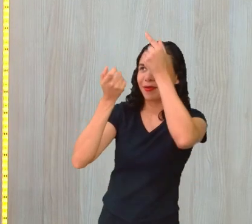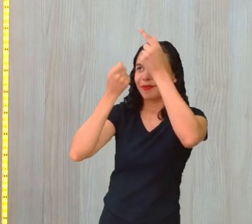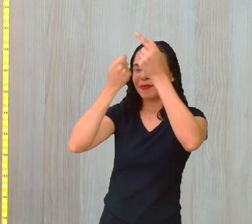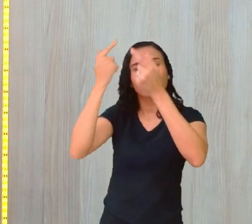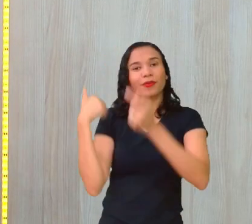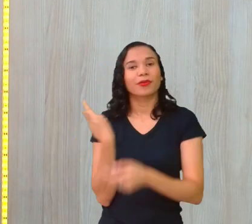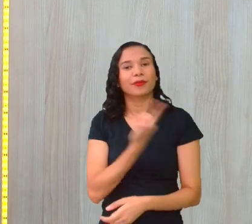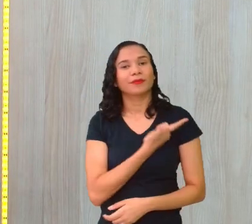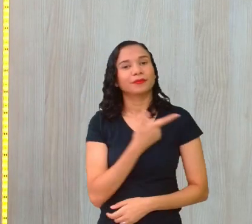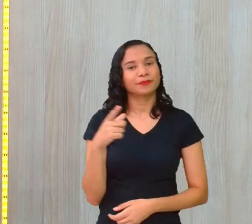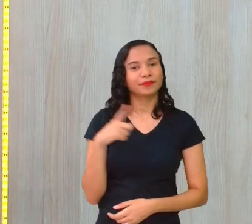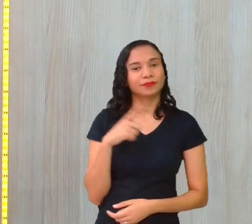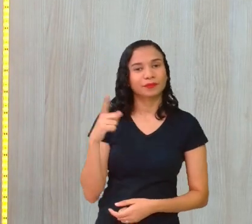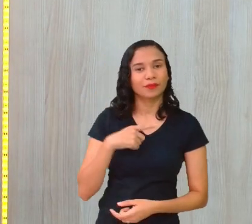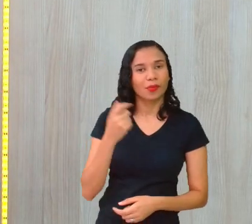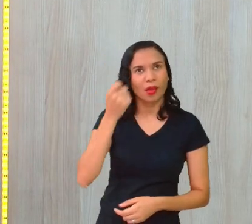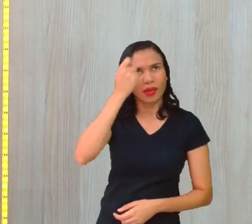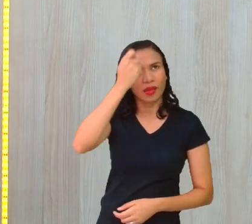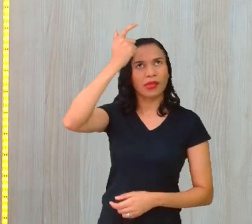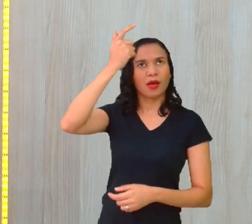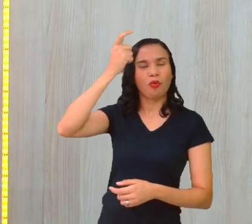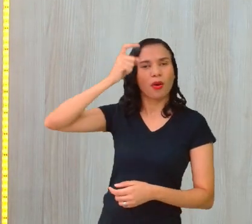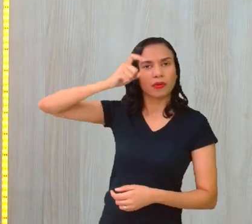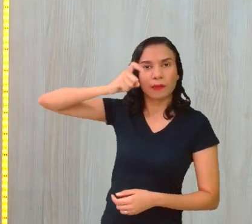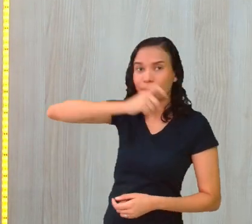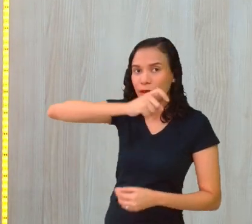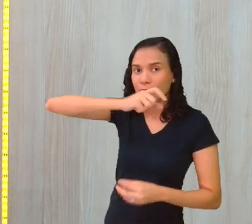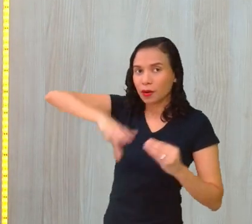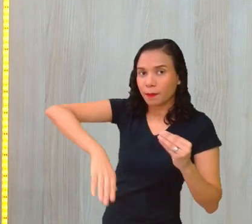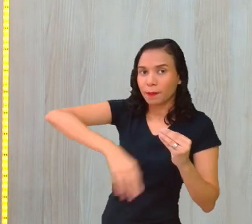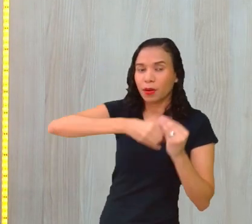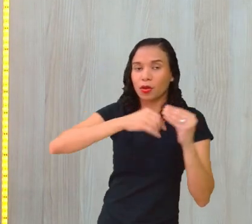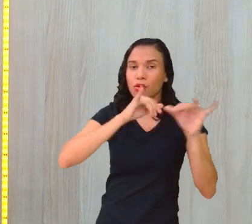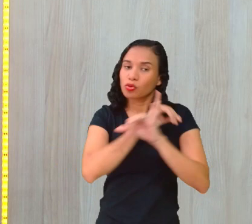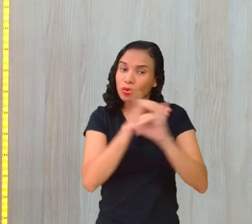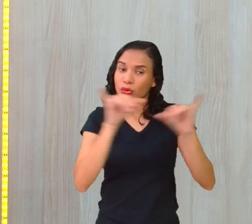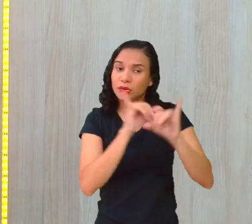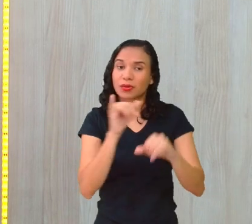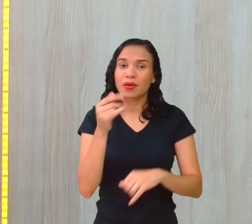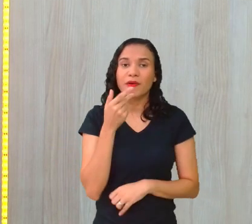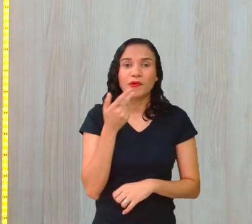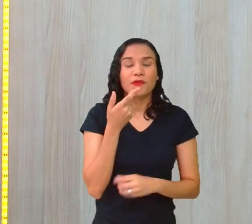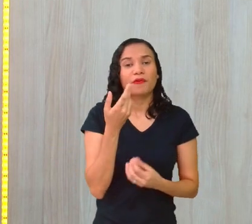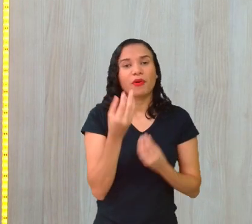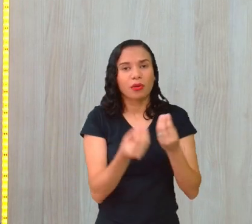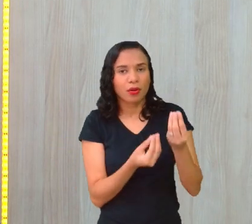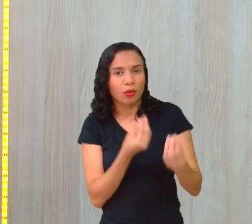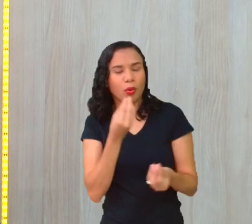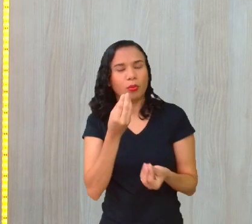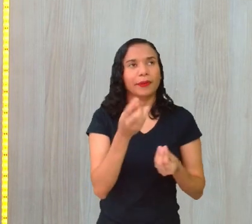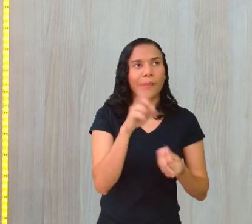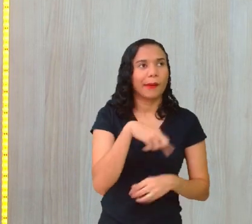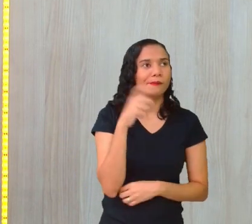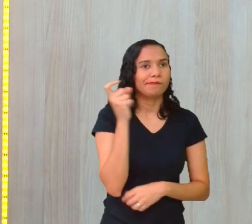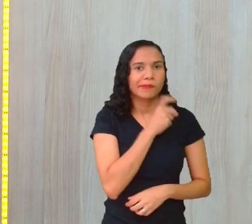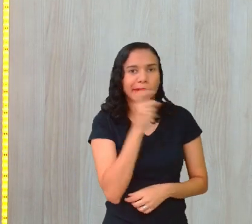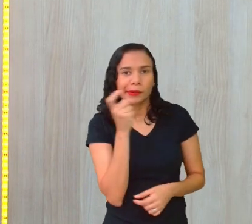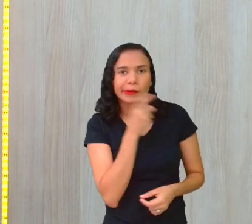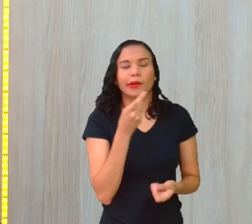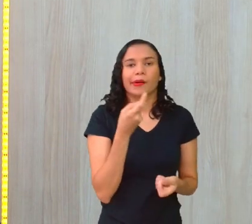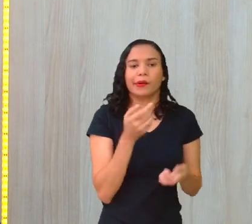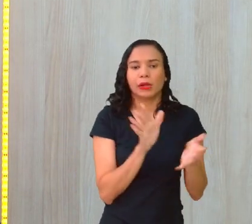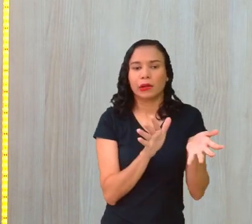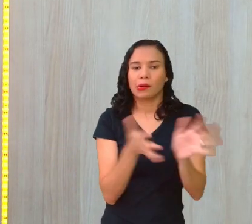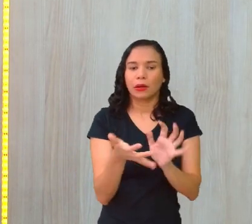tem uma criação inverídica em uma notícia, aquilo assim, a gente pode dizer que é uma mentira, uma manipulação